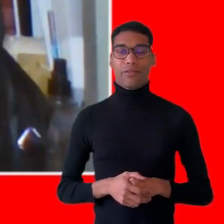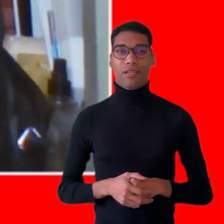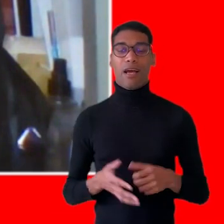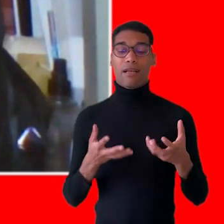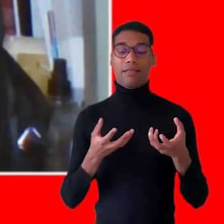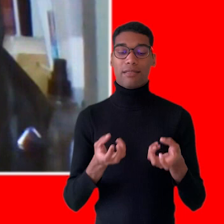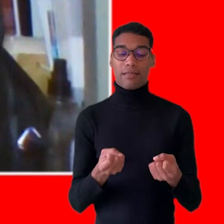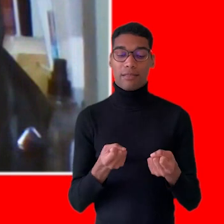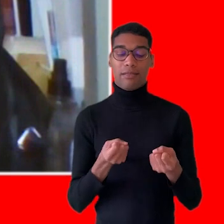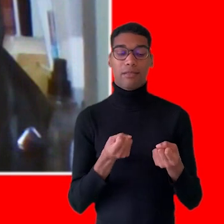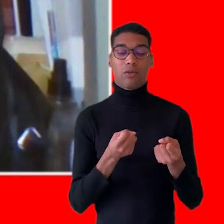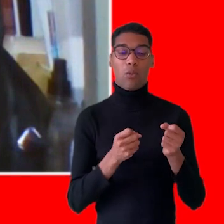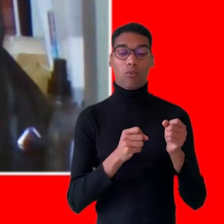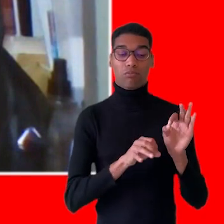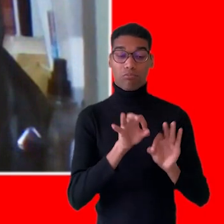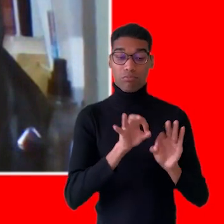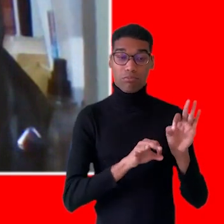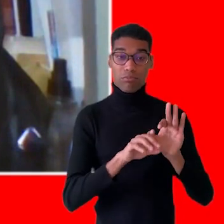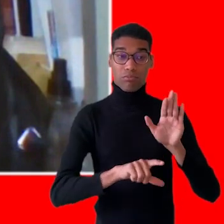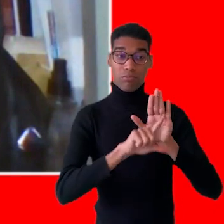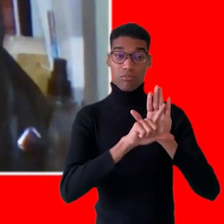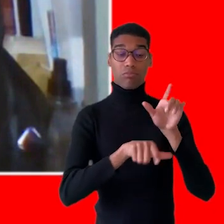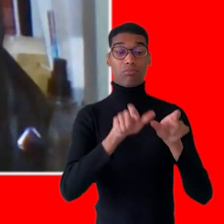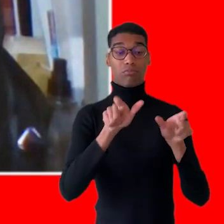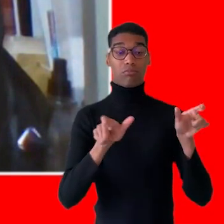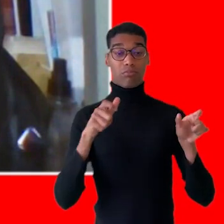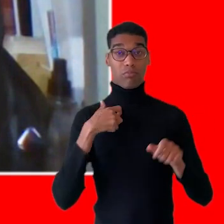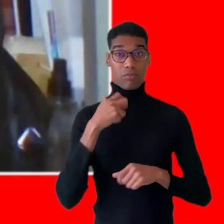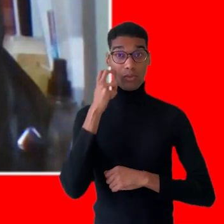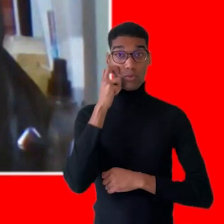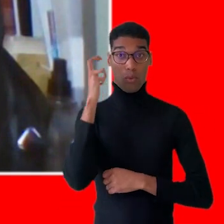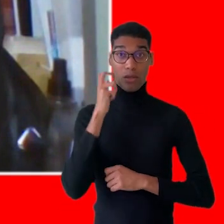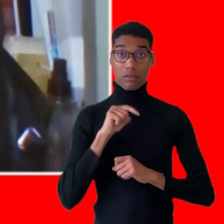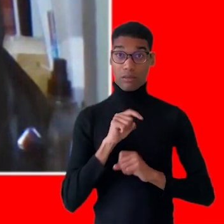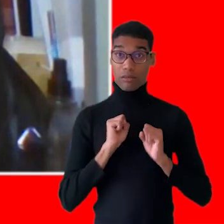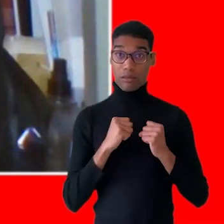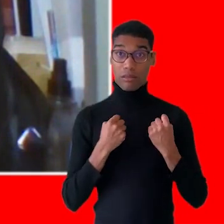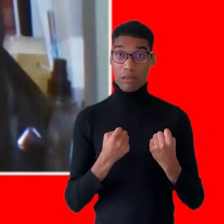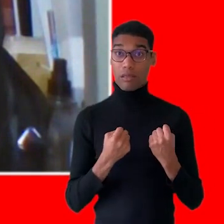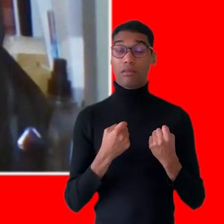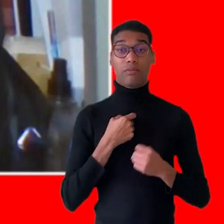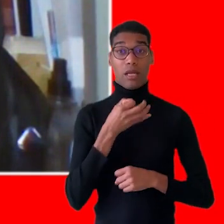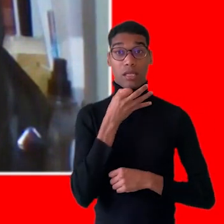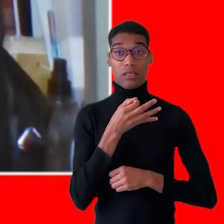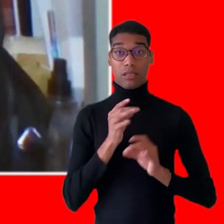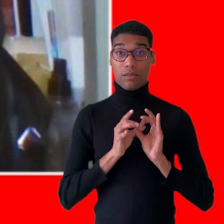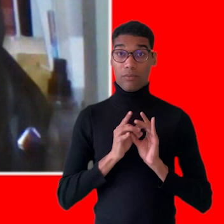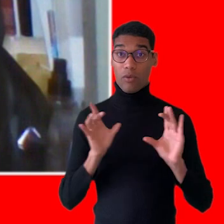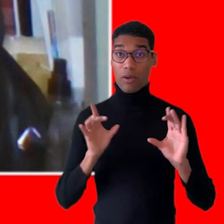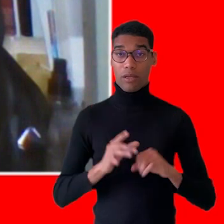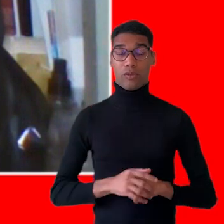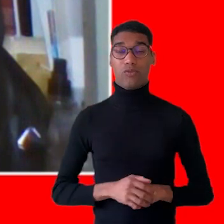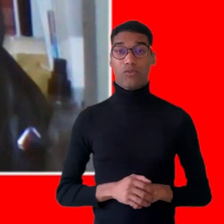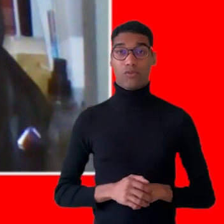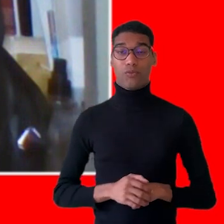um parecer feito por intelectuais engajados, democráticos,